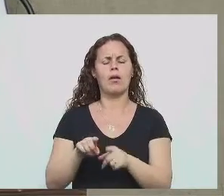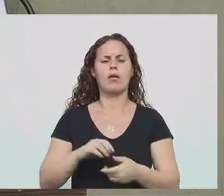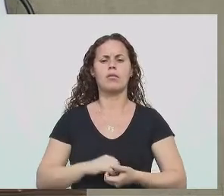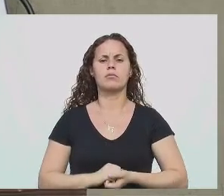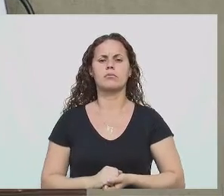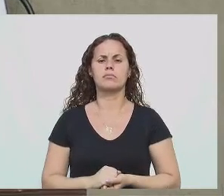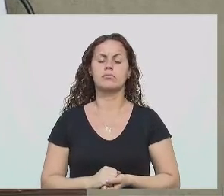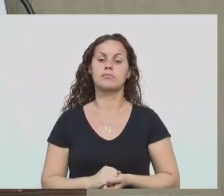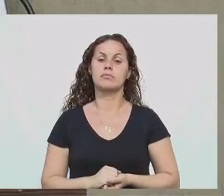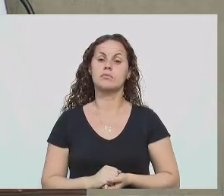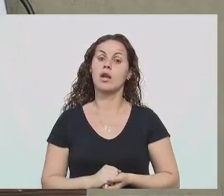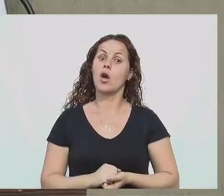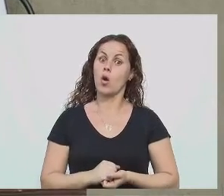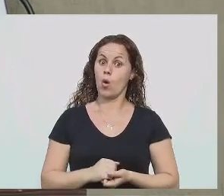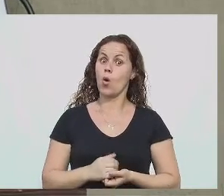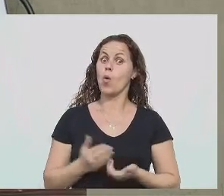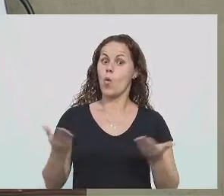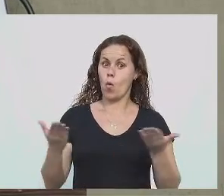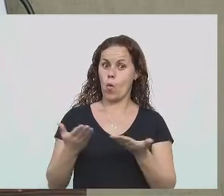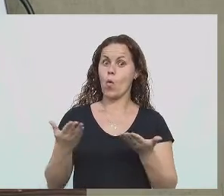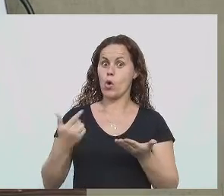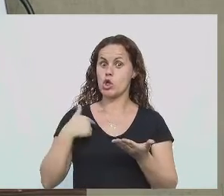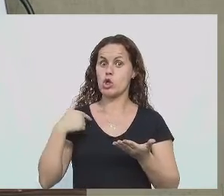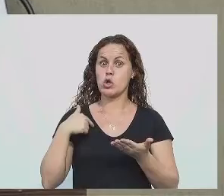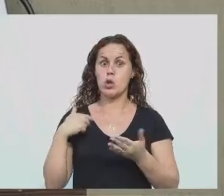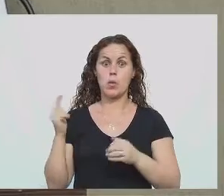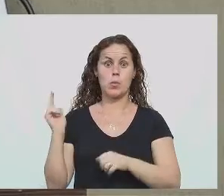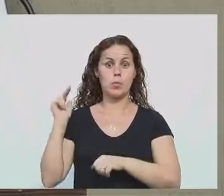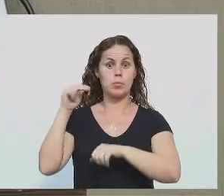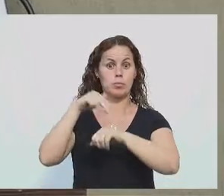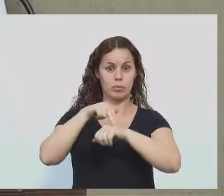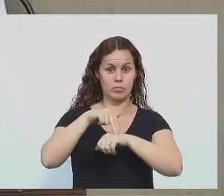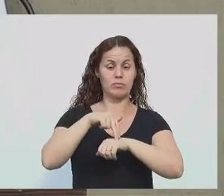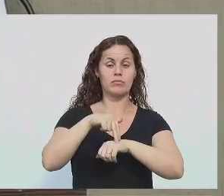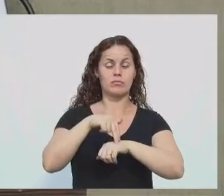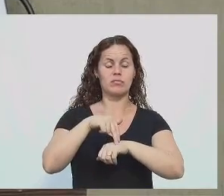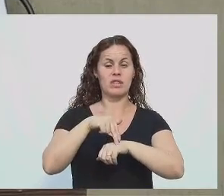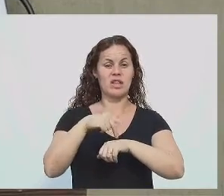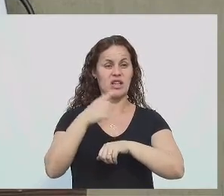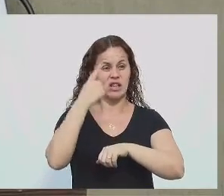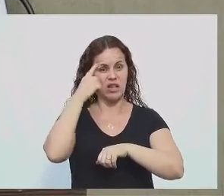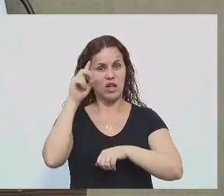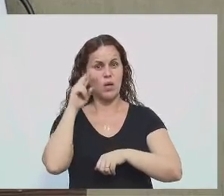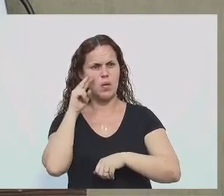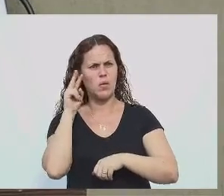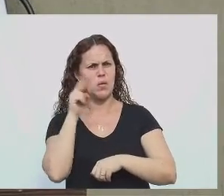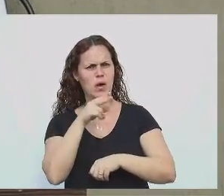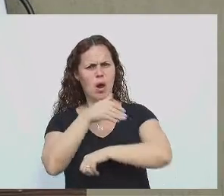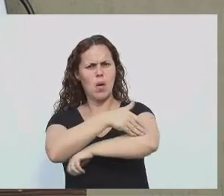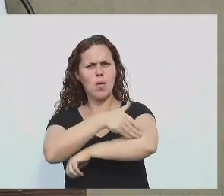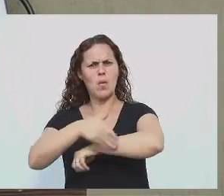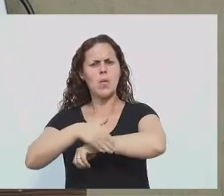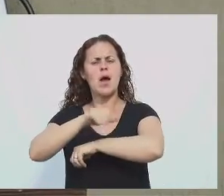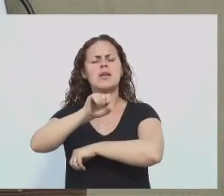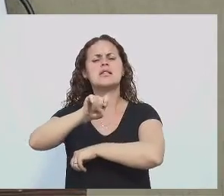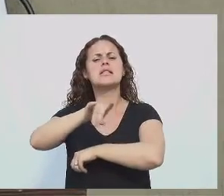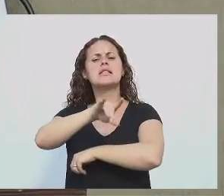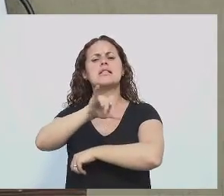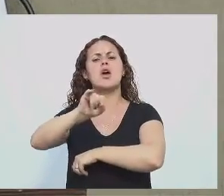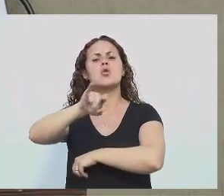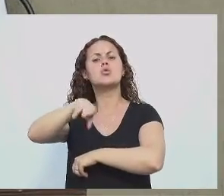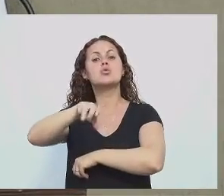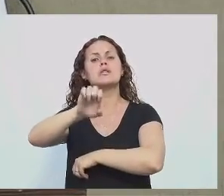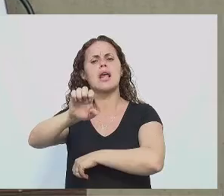presidente, estive hoje na rua São José, já virou uma novela, né? Tem igual novela mexicana aquela rua, viu? Então, estive na rua São